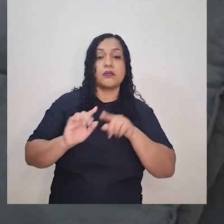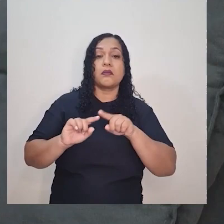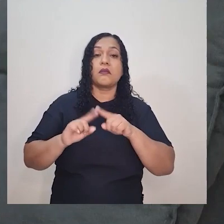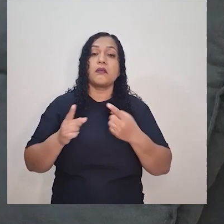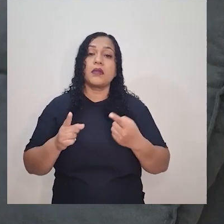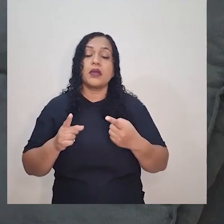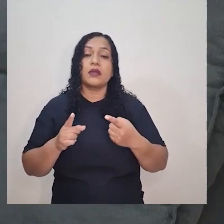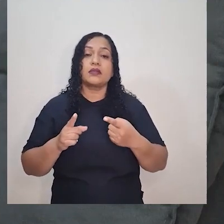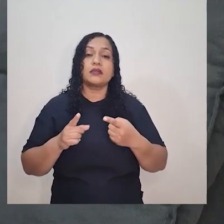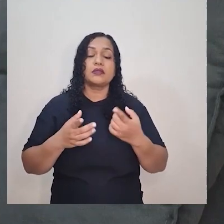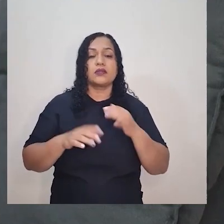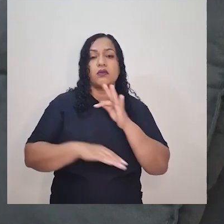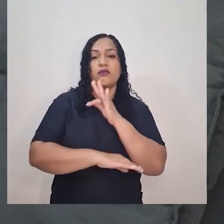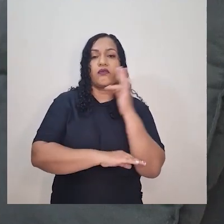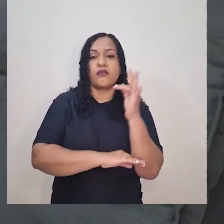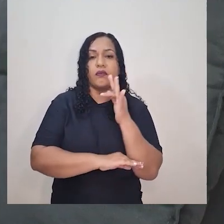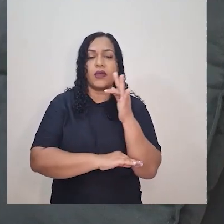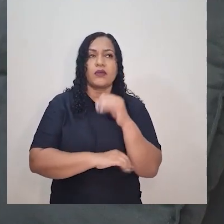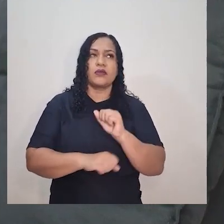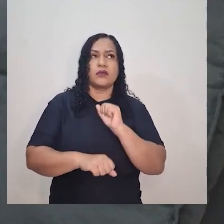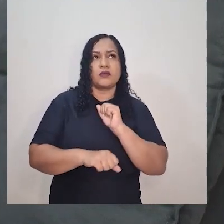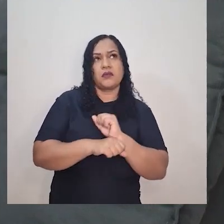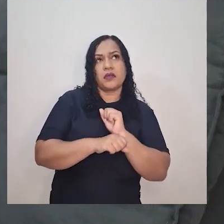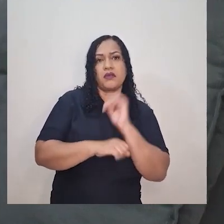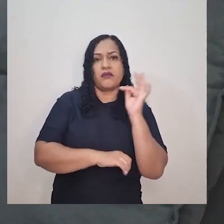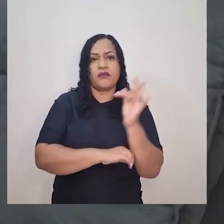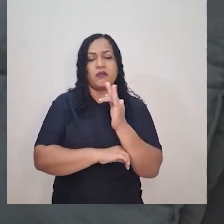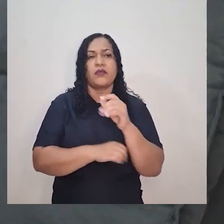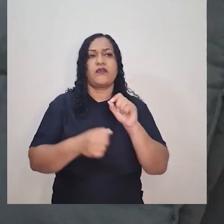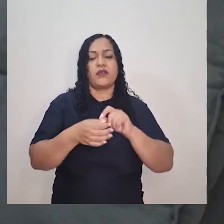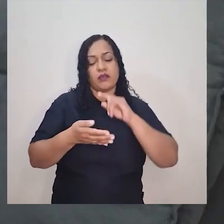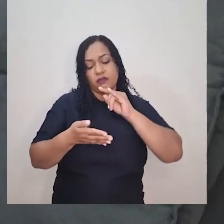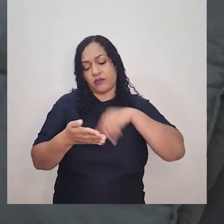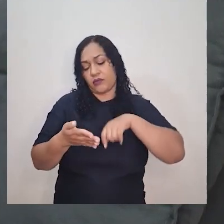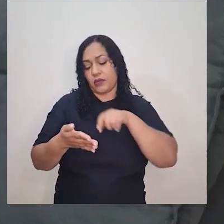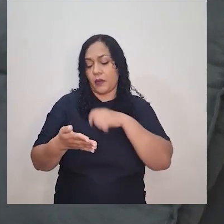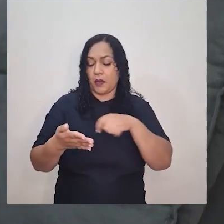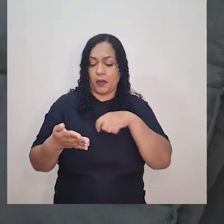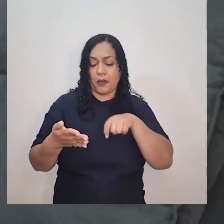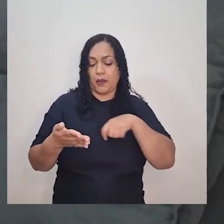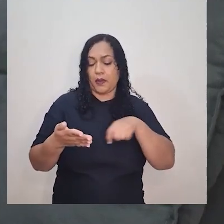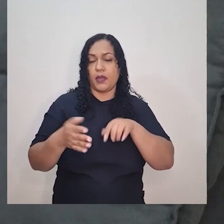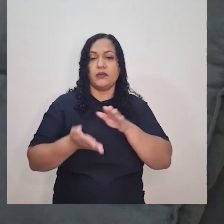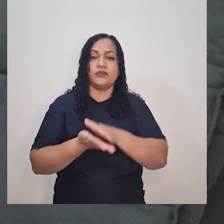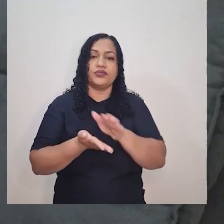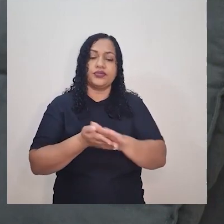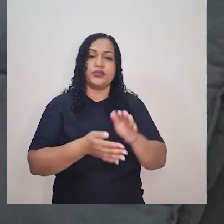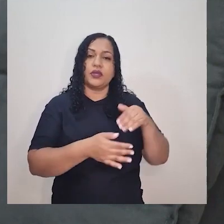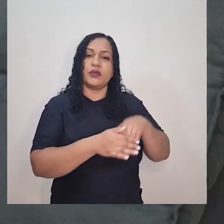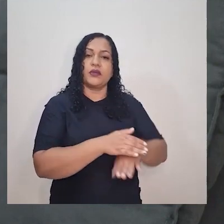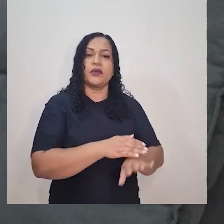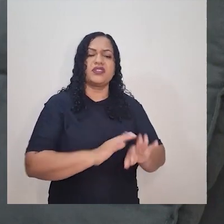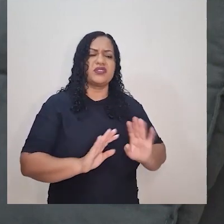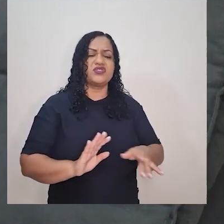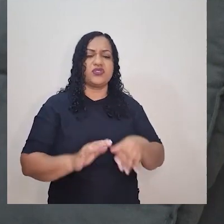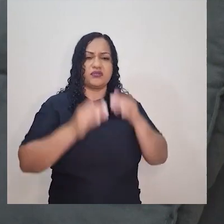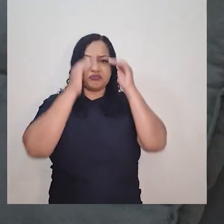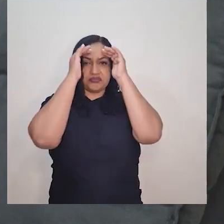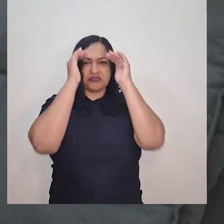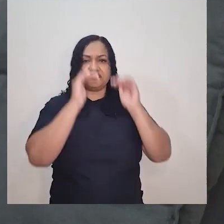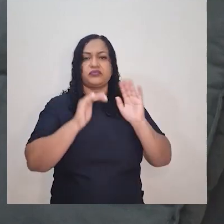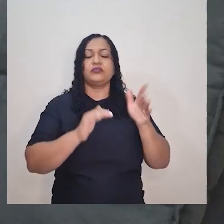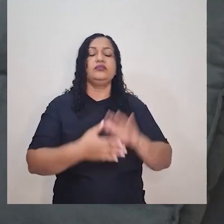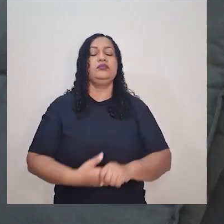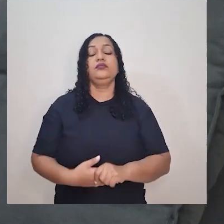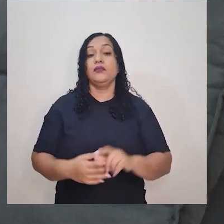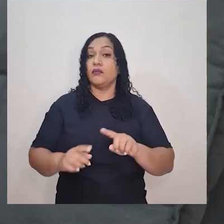além de ser o formal, porque às vezes quando eu paro no formal, eu faço o documento e engaveto. eu já atendi uma legalidade. Contudo, o